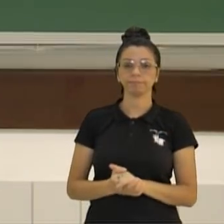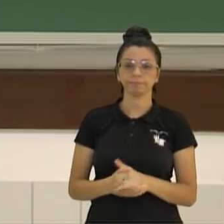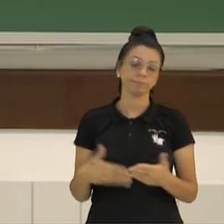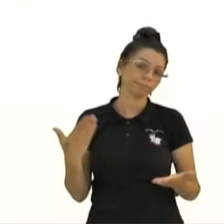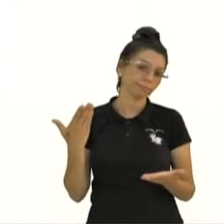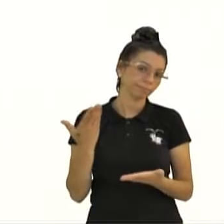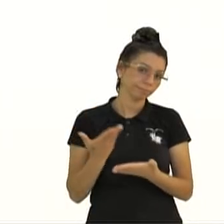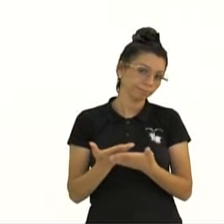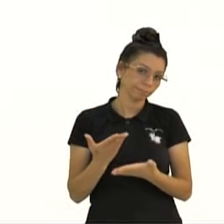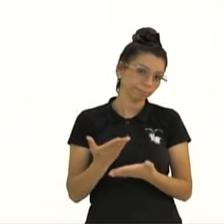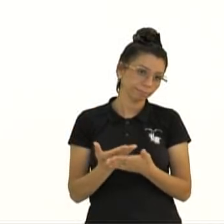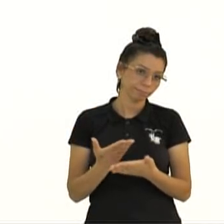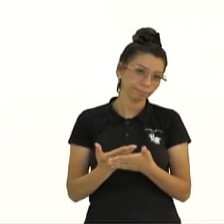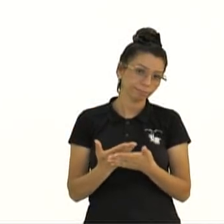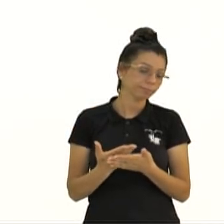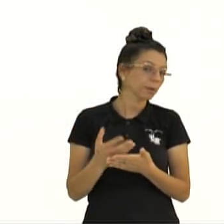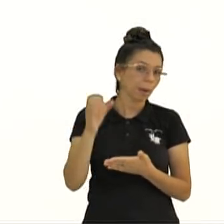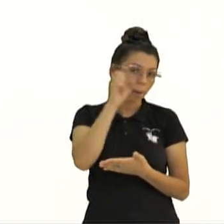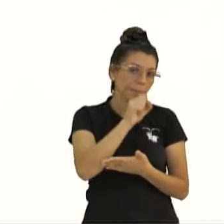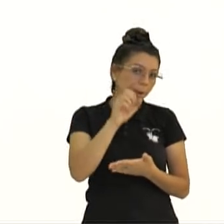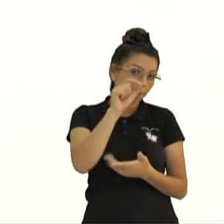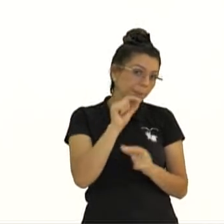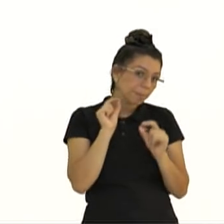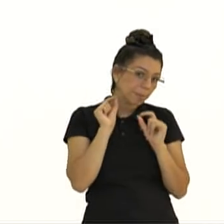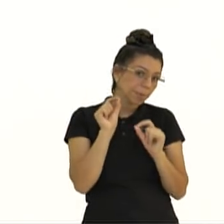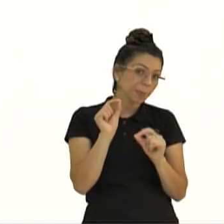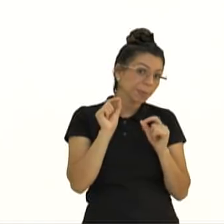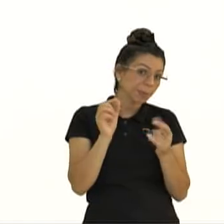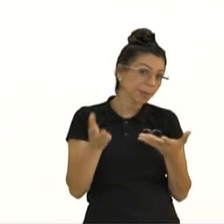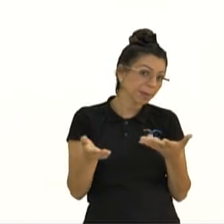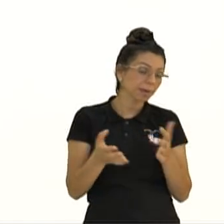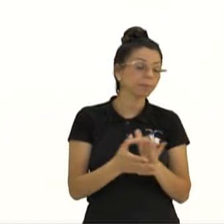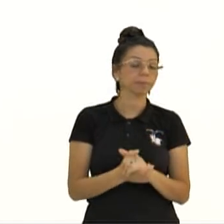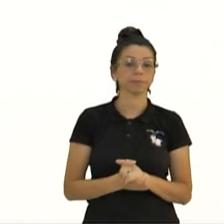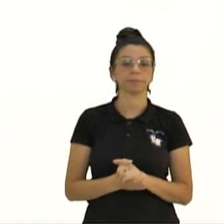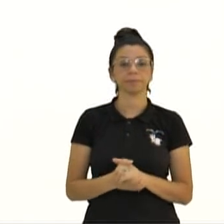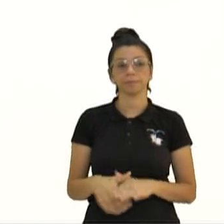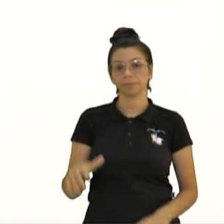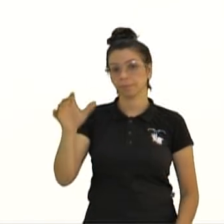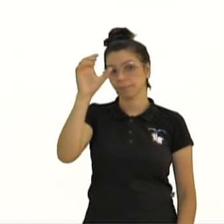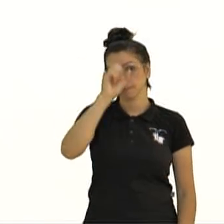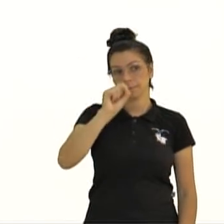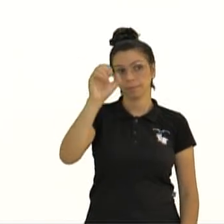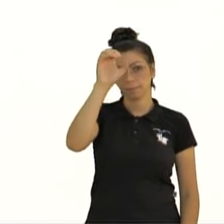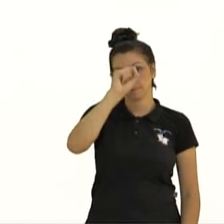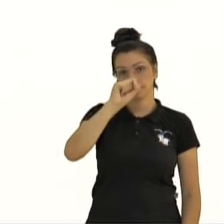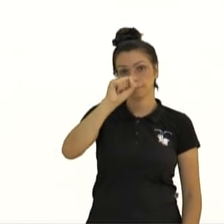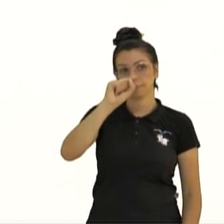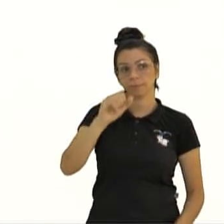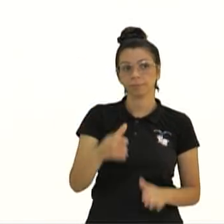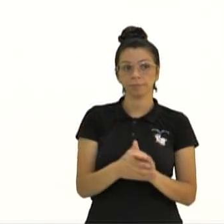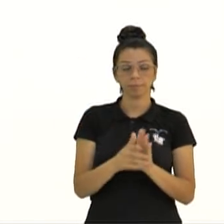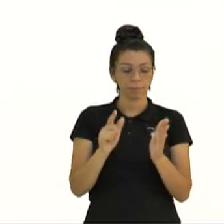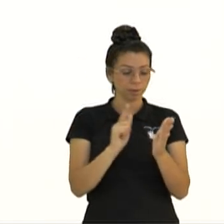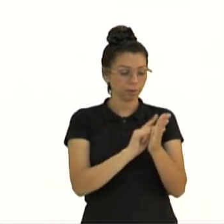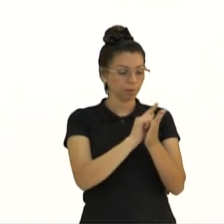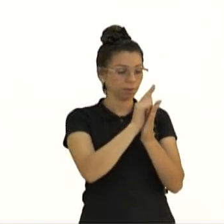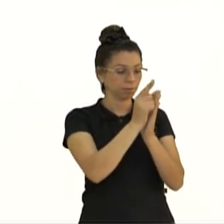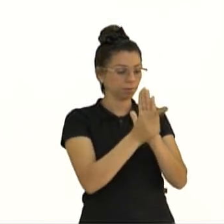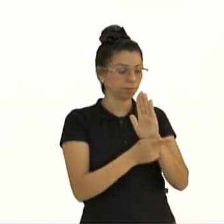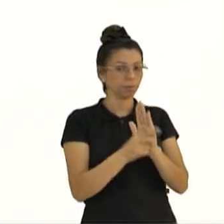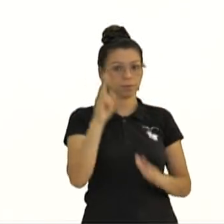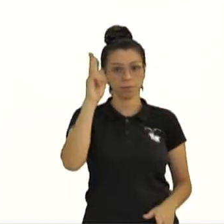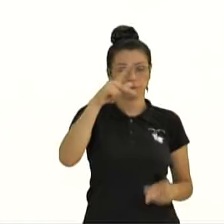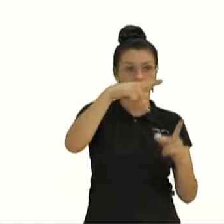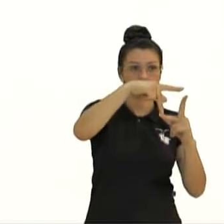Nessa aula, turma, nós aprendemos o quê? Nós aprendemos os gêneros história em quadrinhos